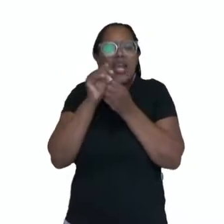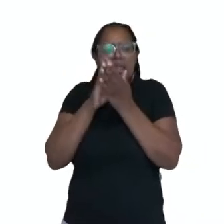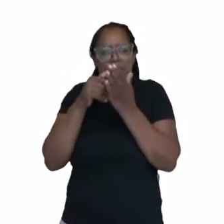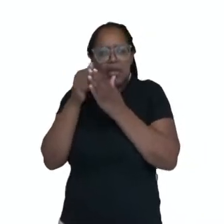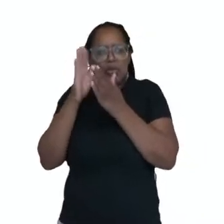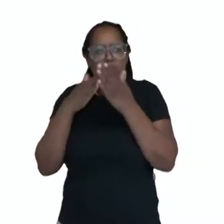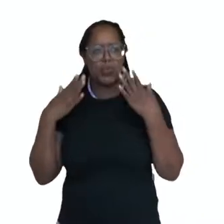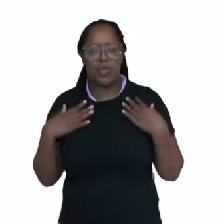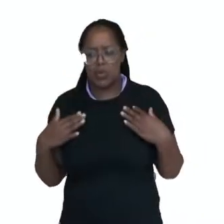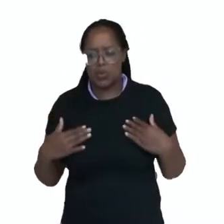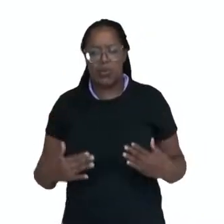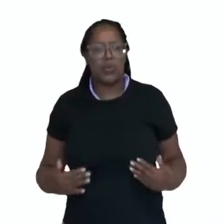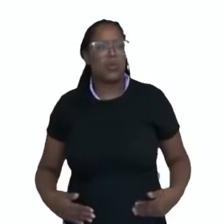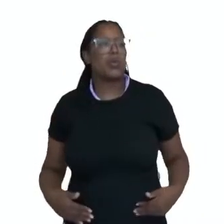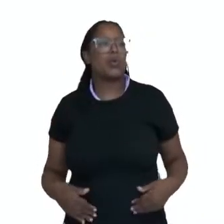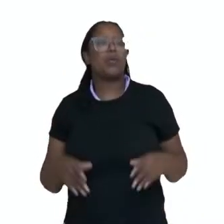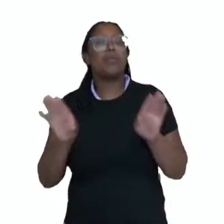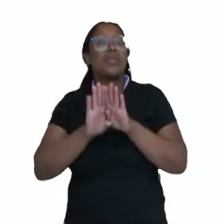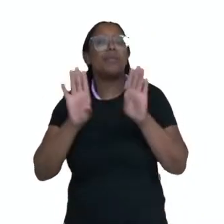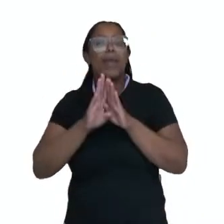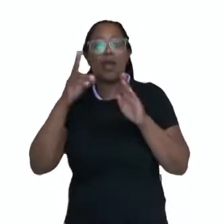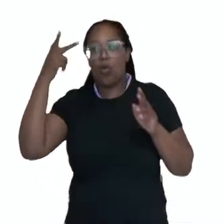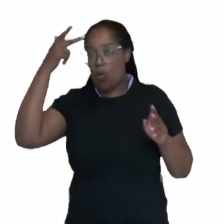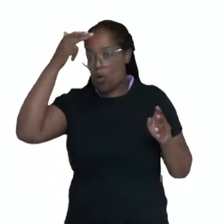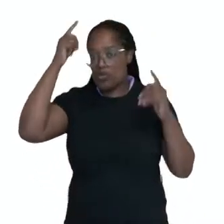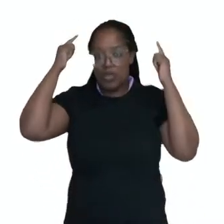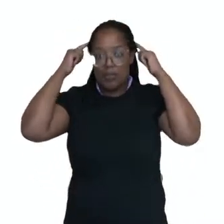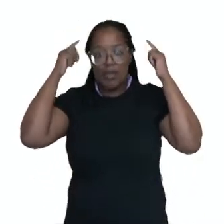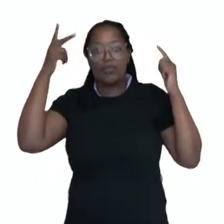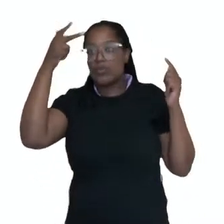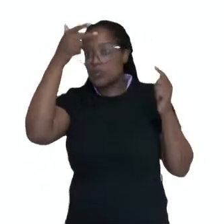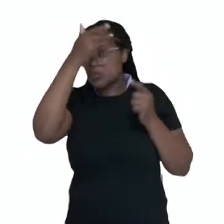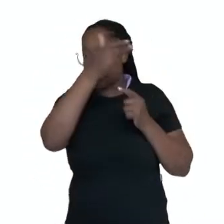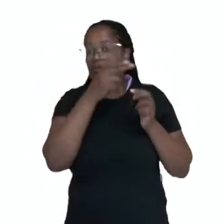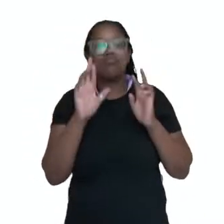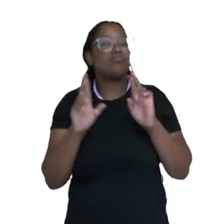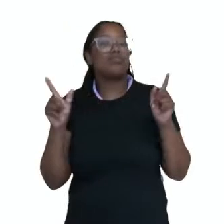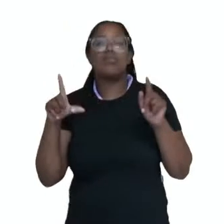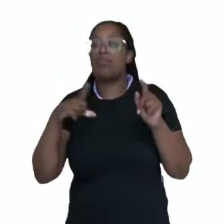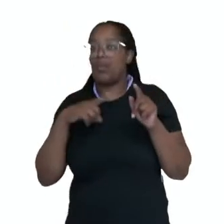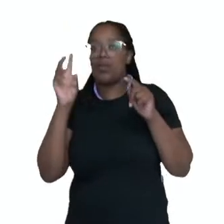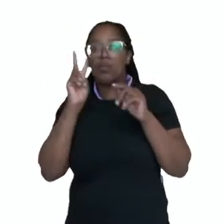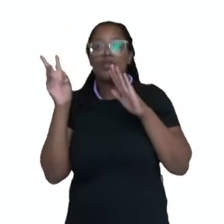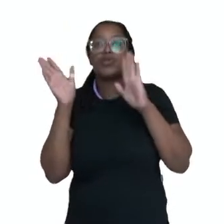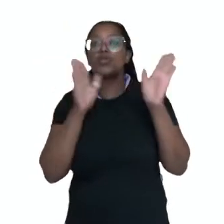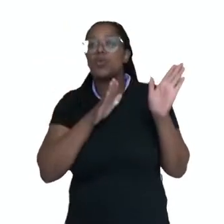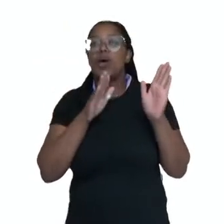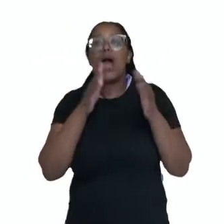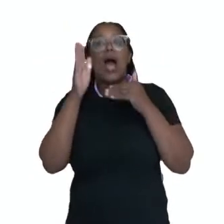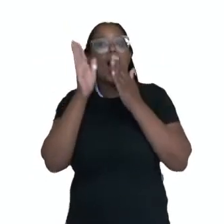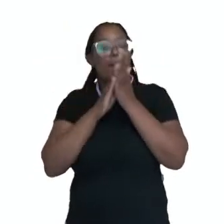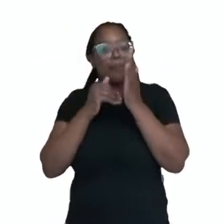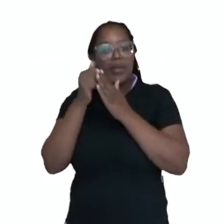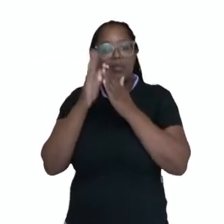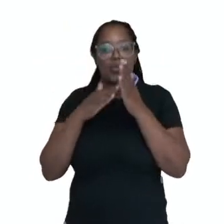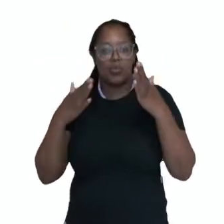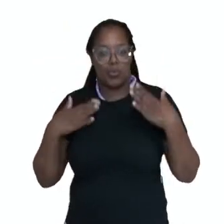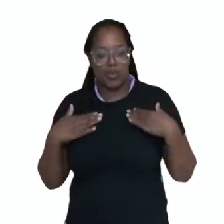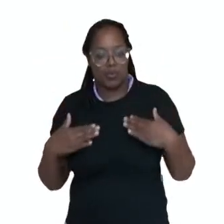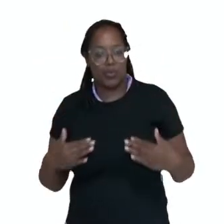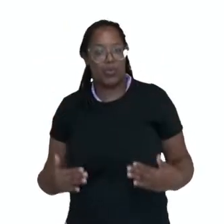pode dizer, né? Olha o corte de cabelo, isso também é um símbolo, isso também tem uma história. A pintura a qual